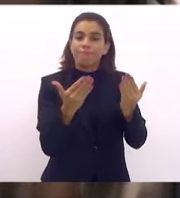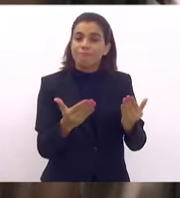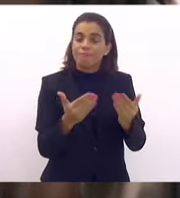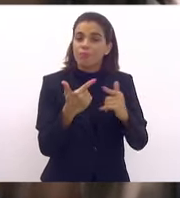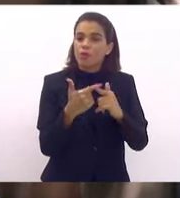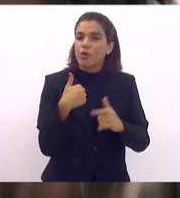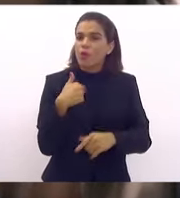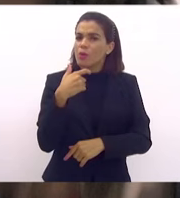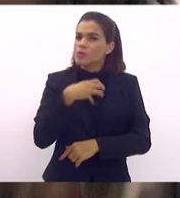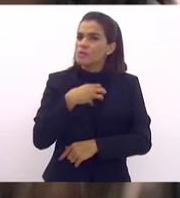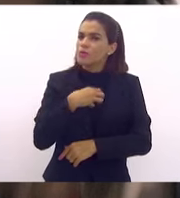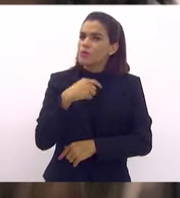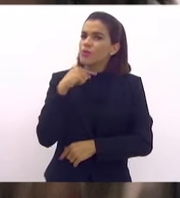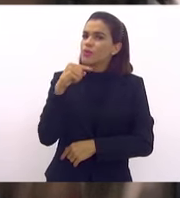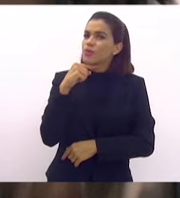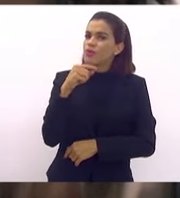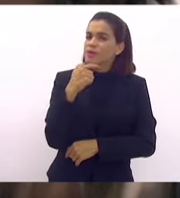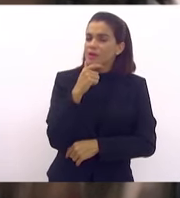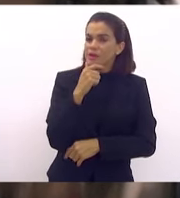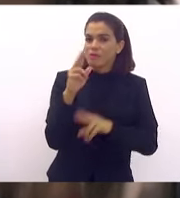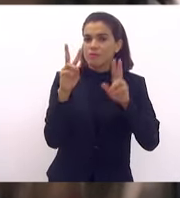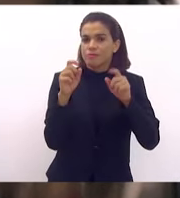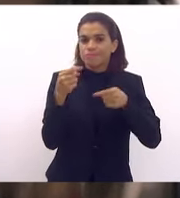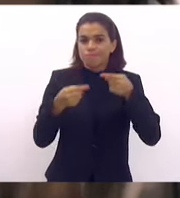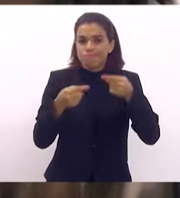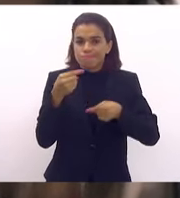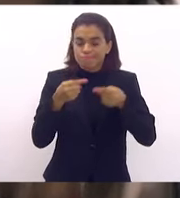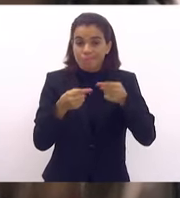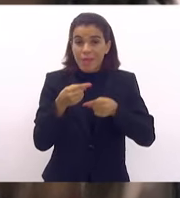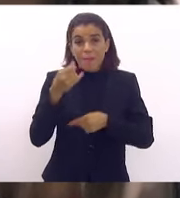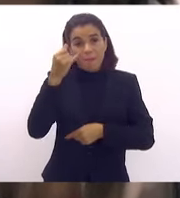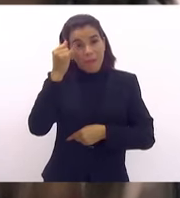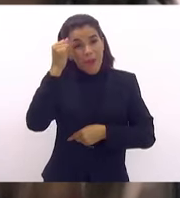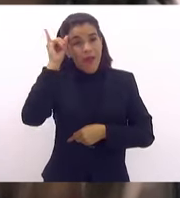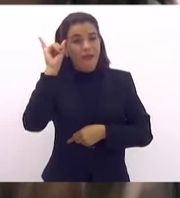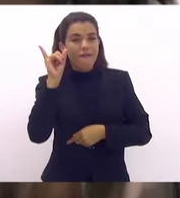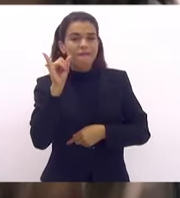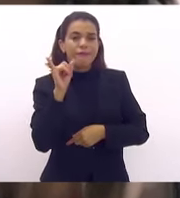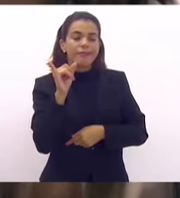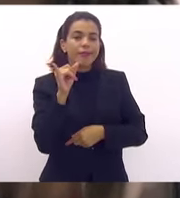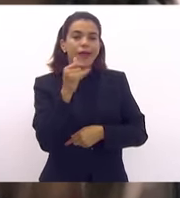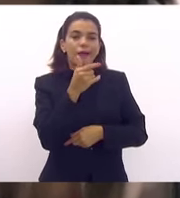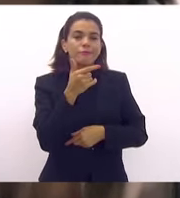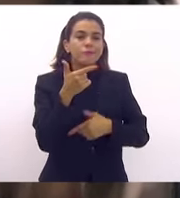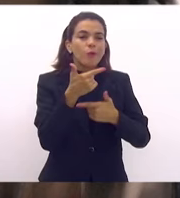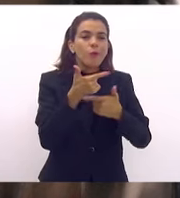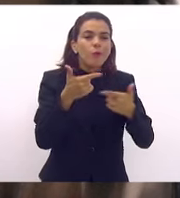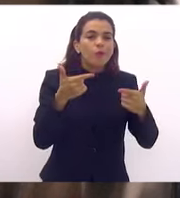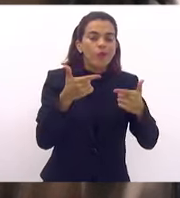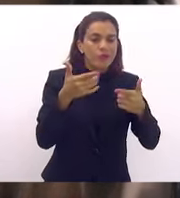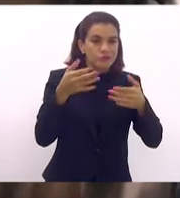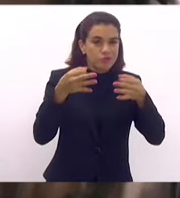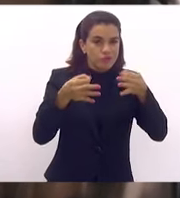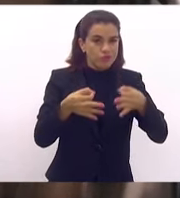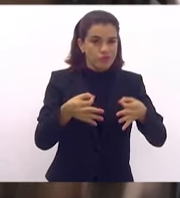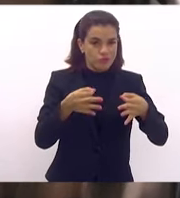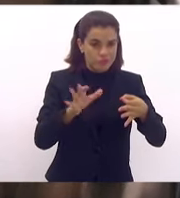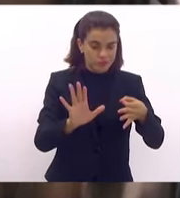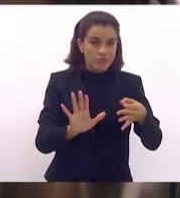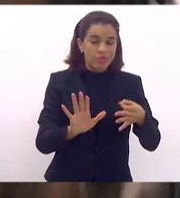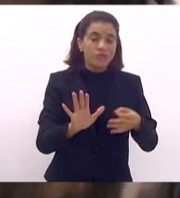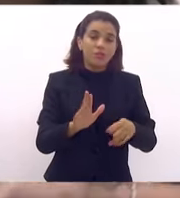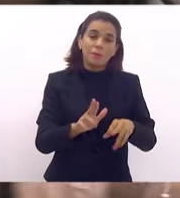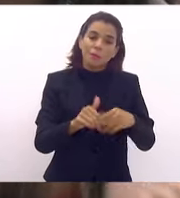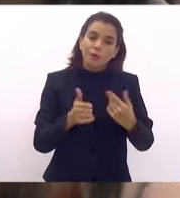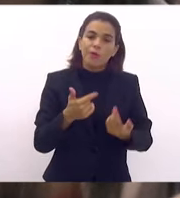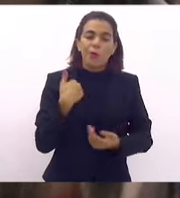ocorre a dúvida ao debate. E, para não ser injusto no meu voto, eu acho justo que